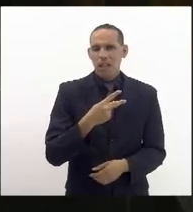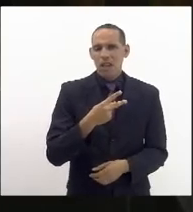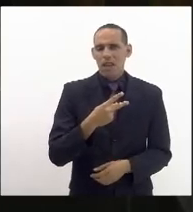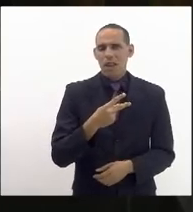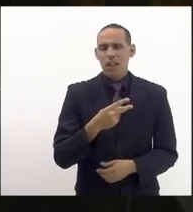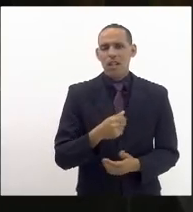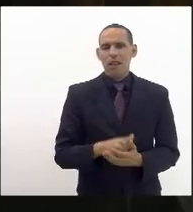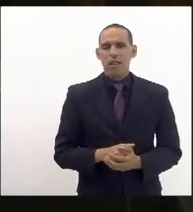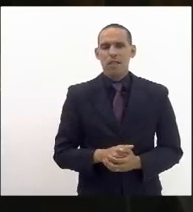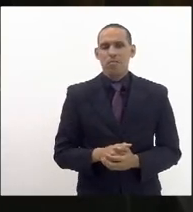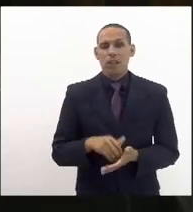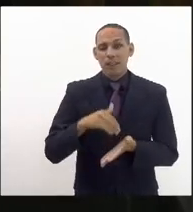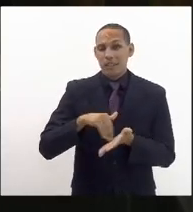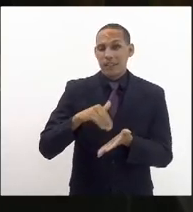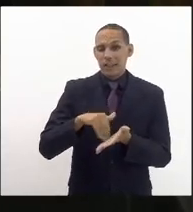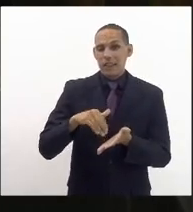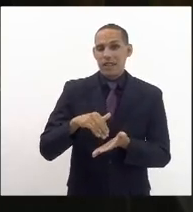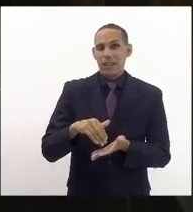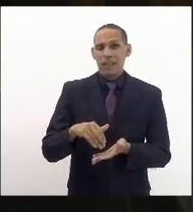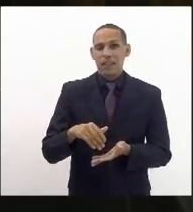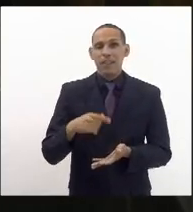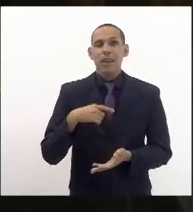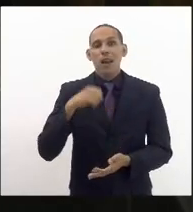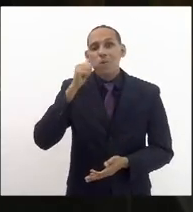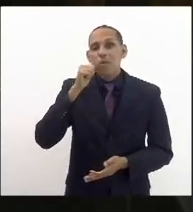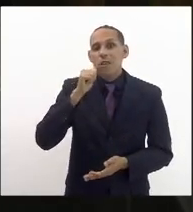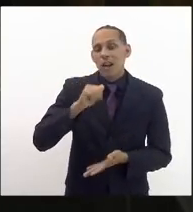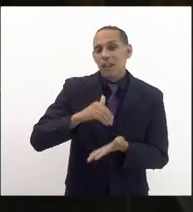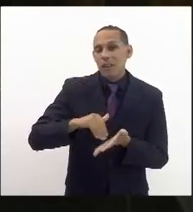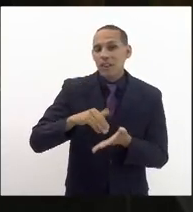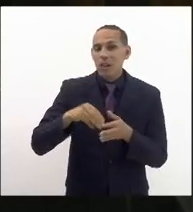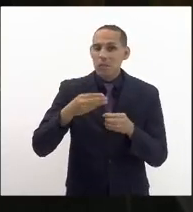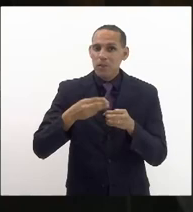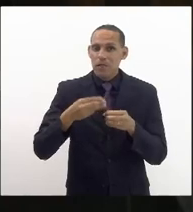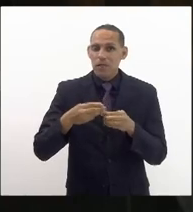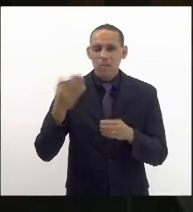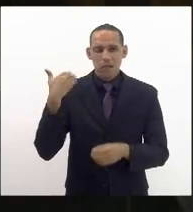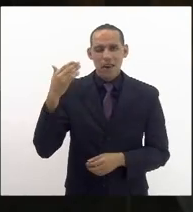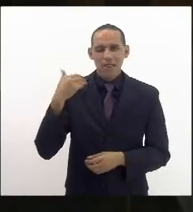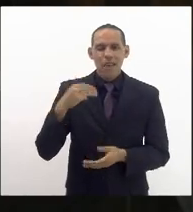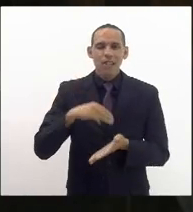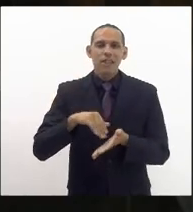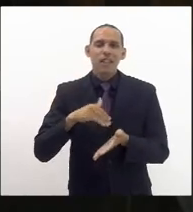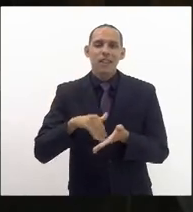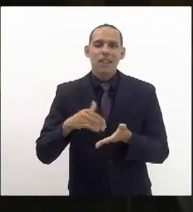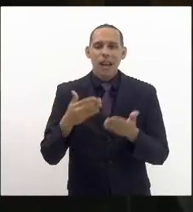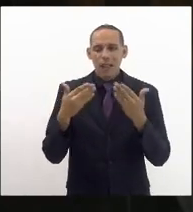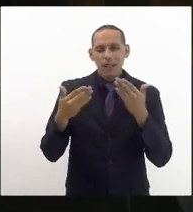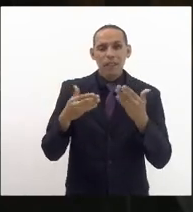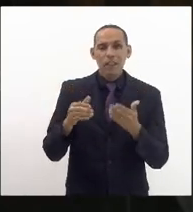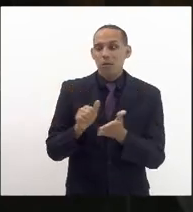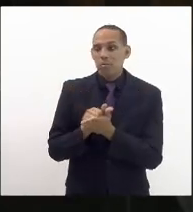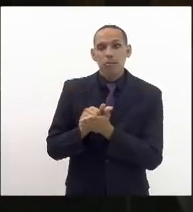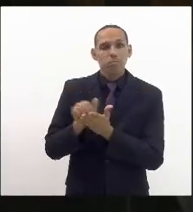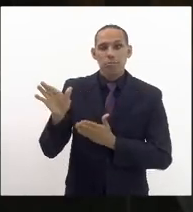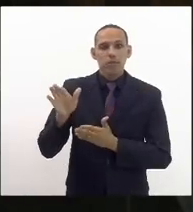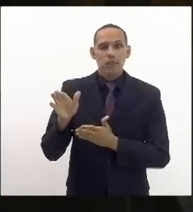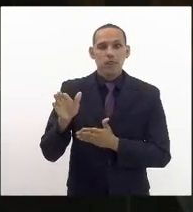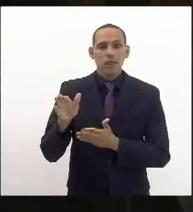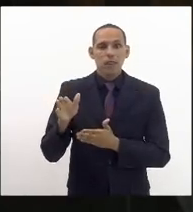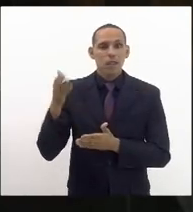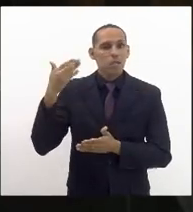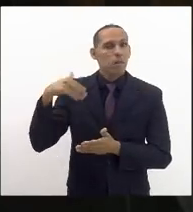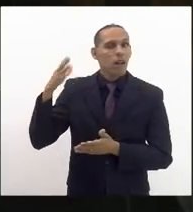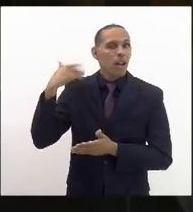dentre esses secretários, uma secretária municipal, que era secretária de assistência, foi exonerada com data